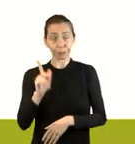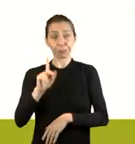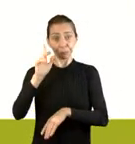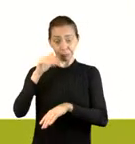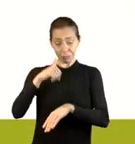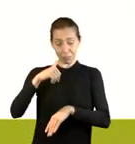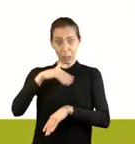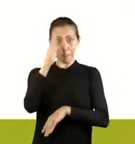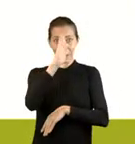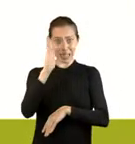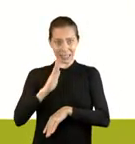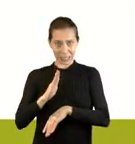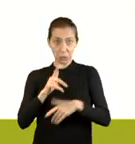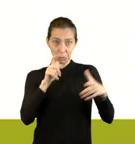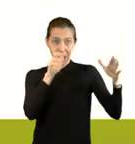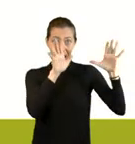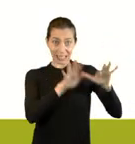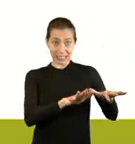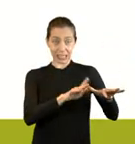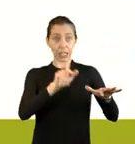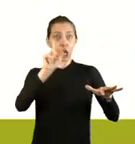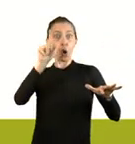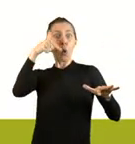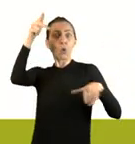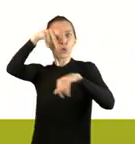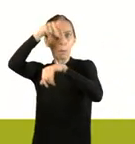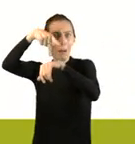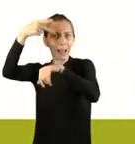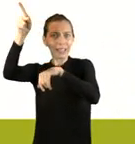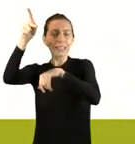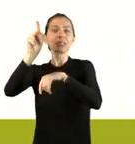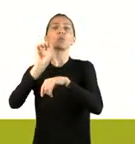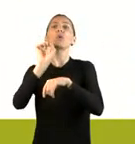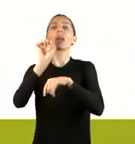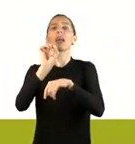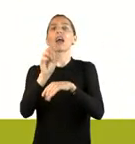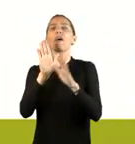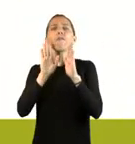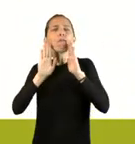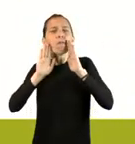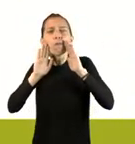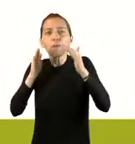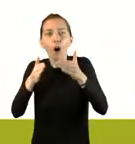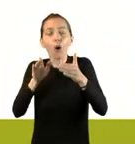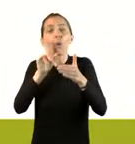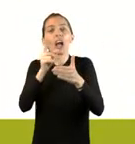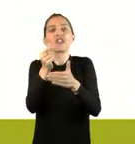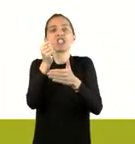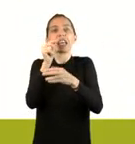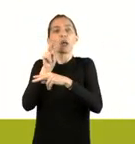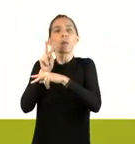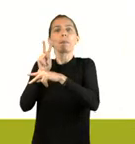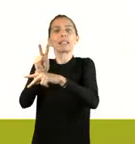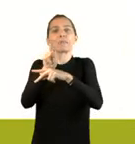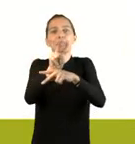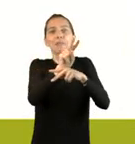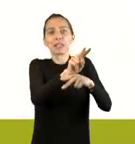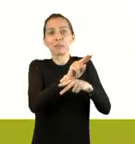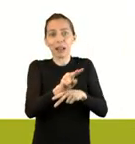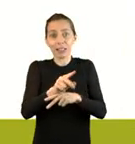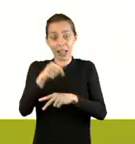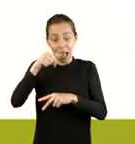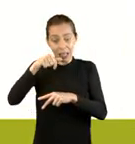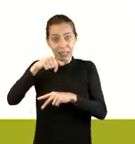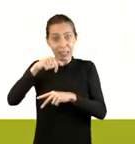têm como papel principal, né, só emprestar dinheiro. No Brasil, a gente até tem uma mistura